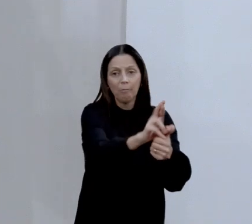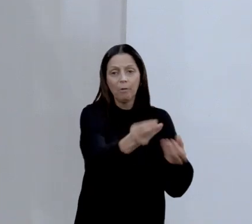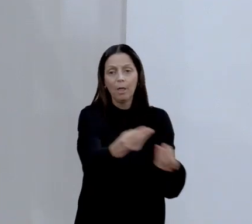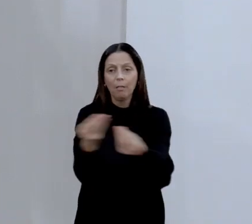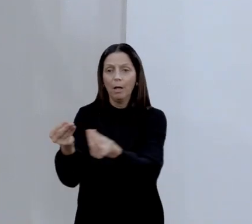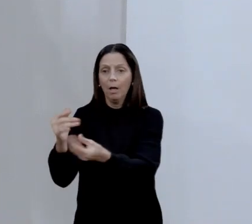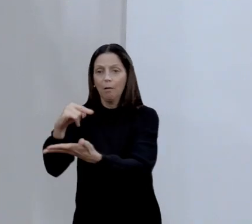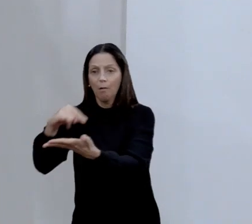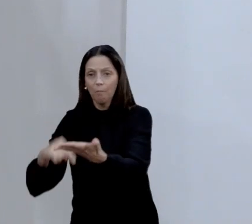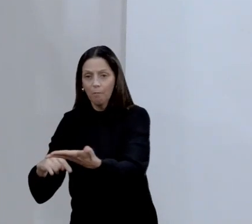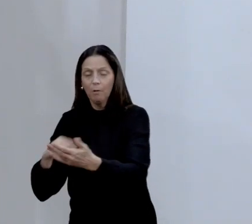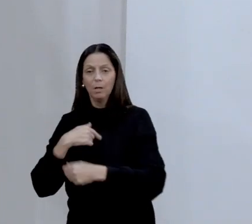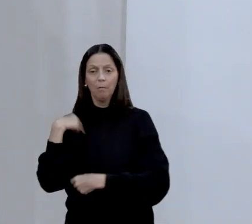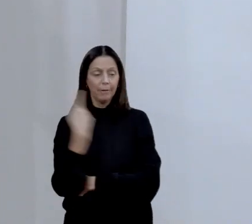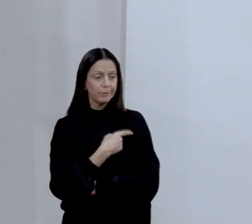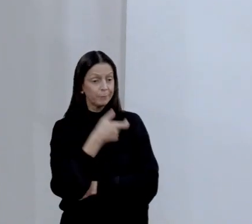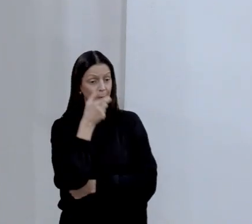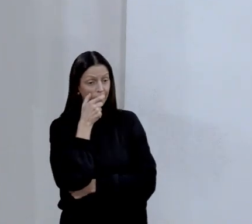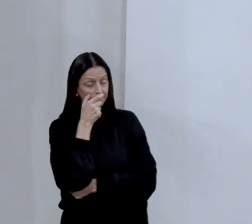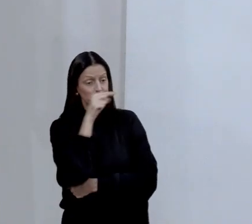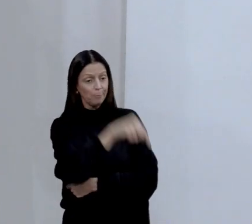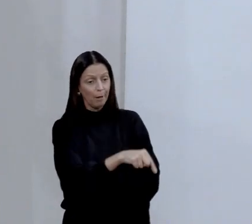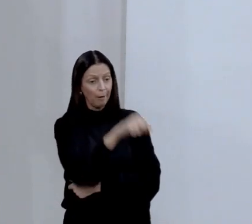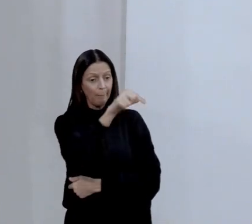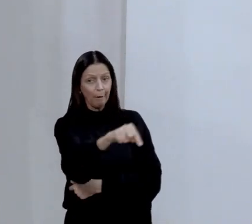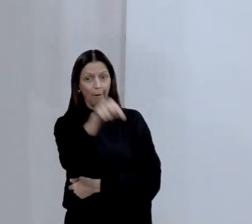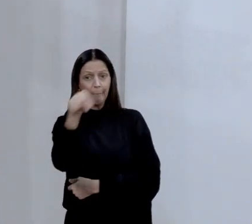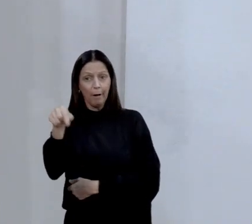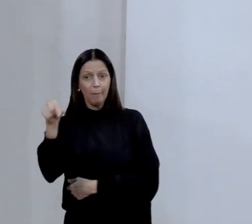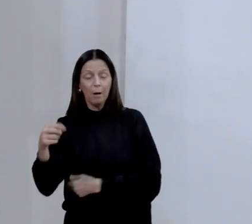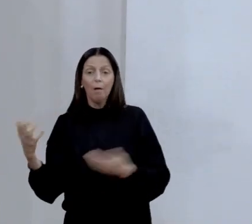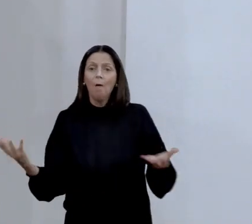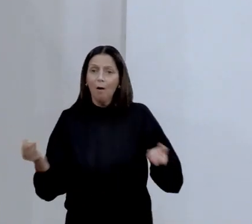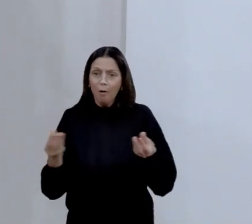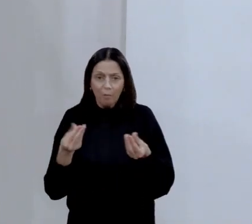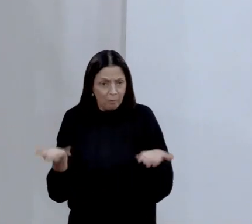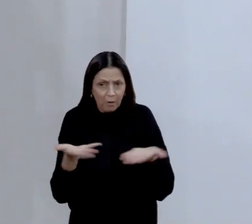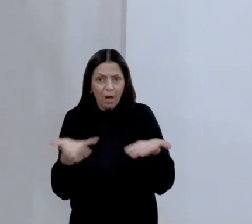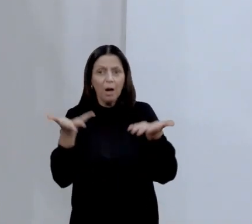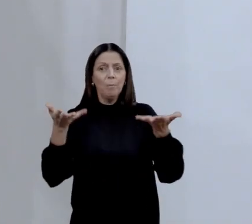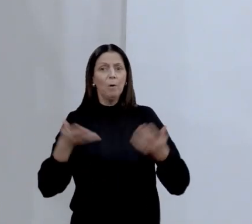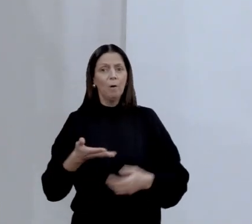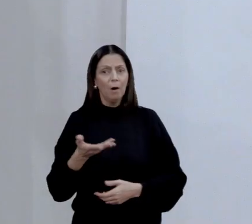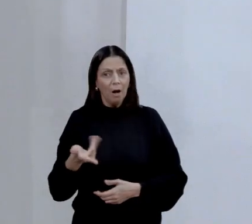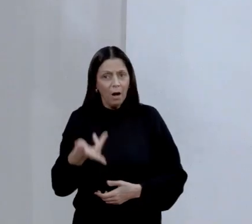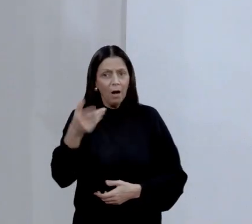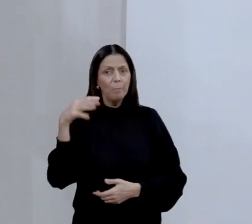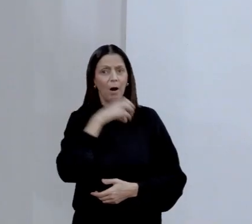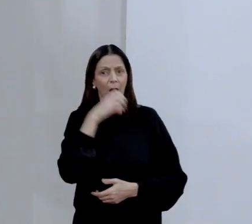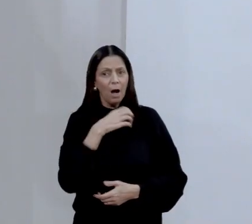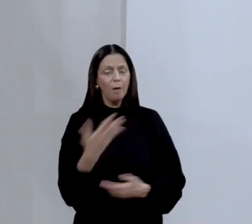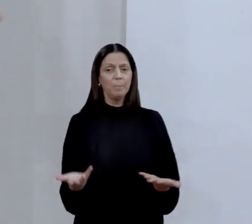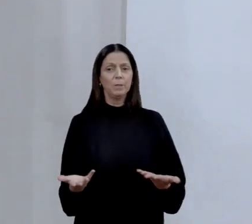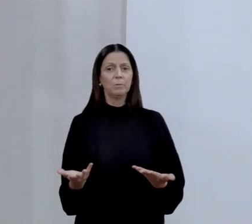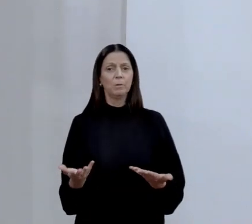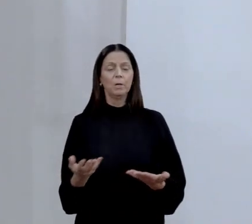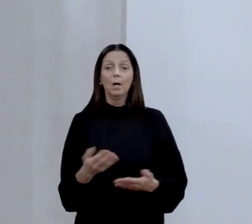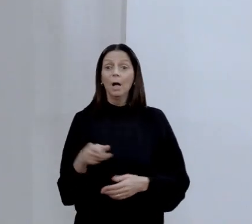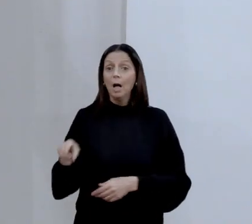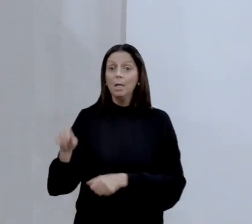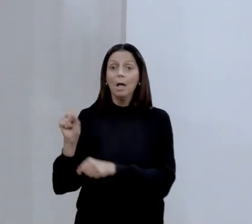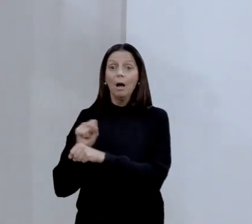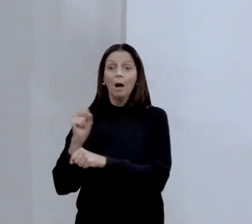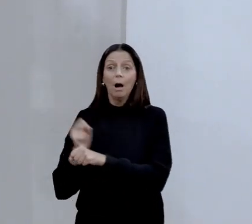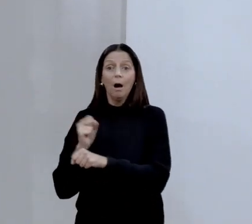fico acompanhando isso, né, então eu cobro, quando está na CDA, por que está aí? Vamos chutar essa bola para frente. Está na obra, está parado, está